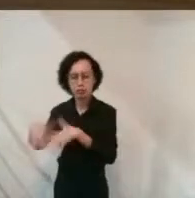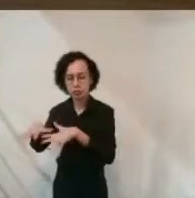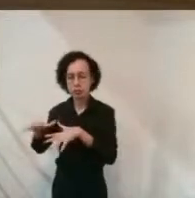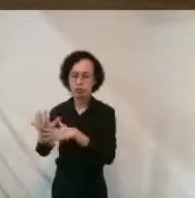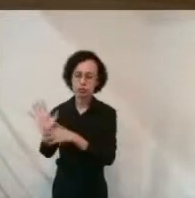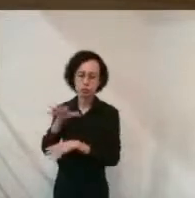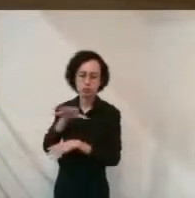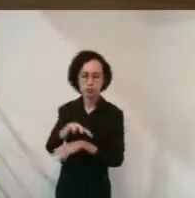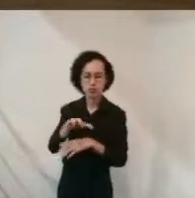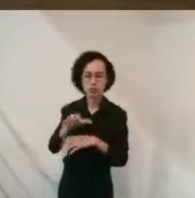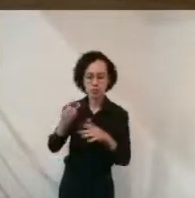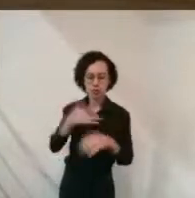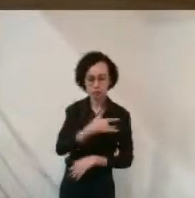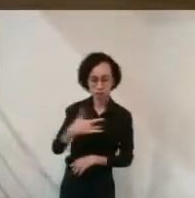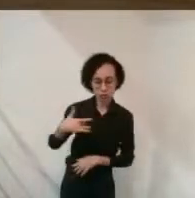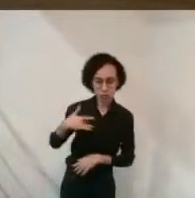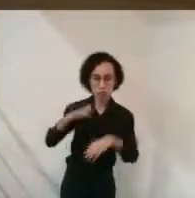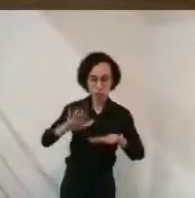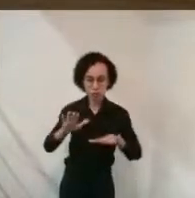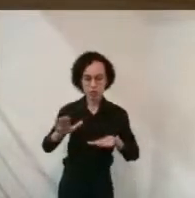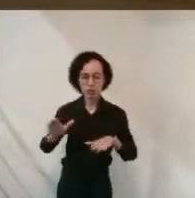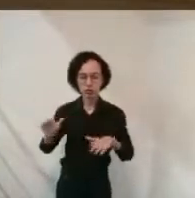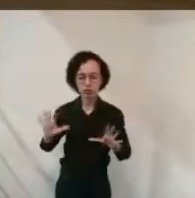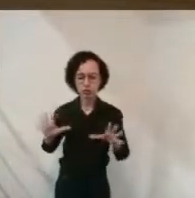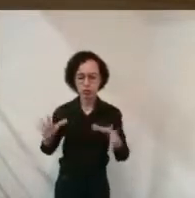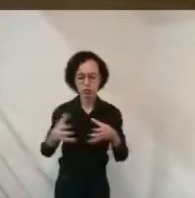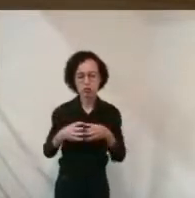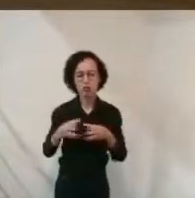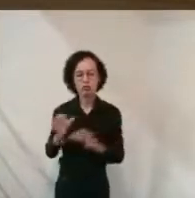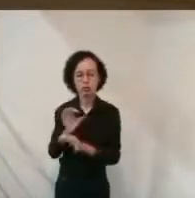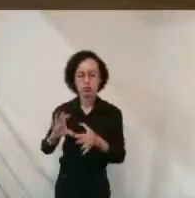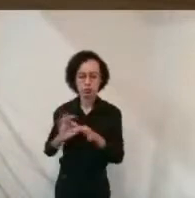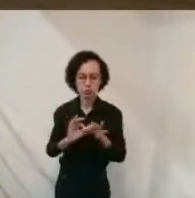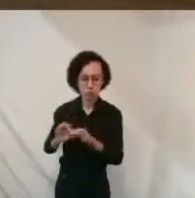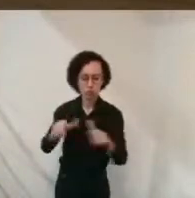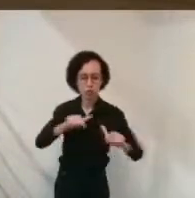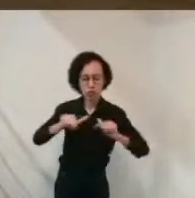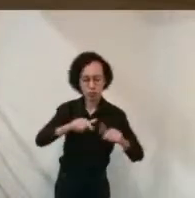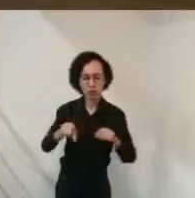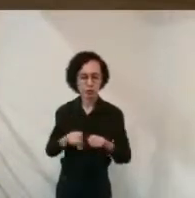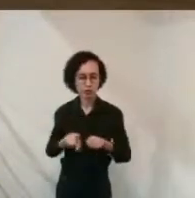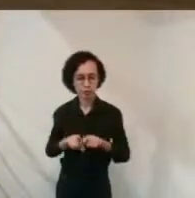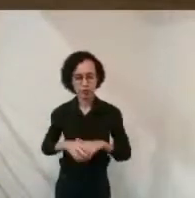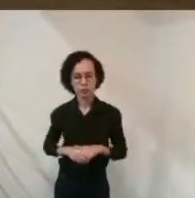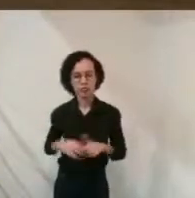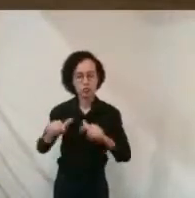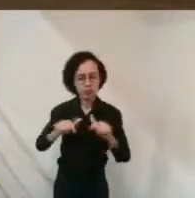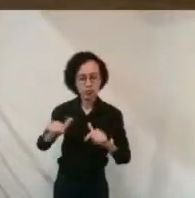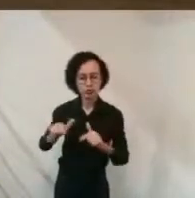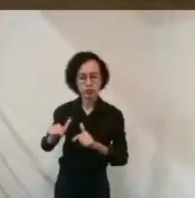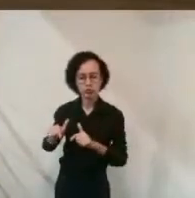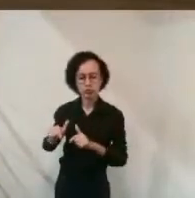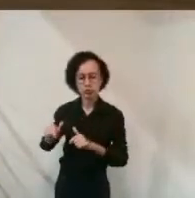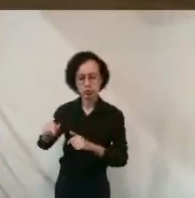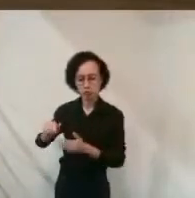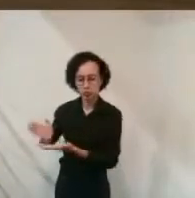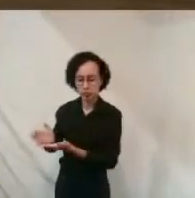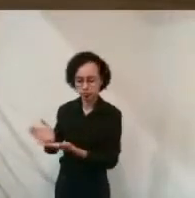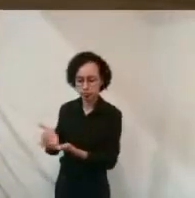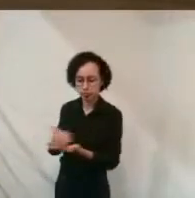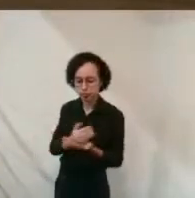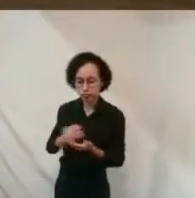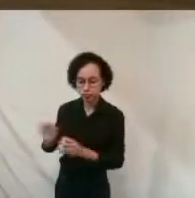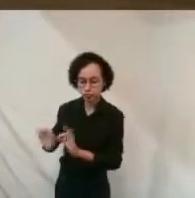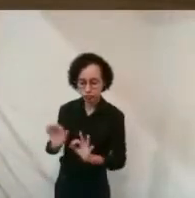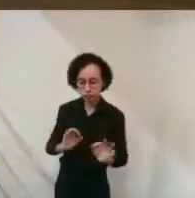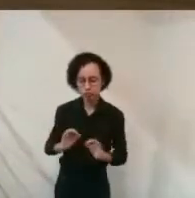a dimensão da saúde, mas fundamentalmente também a dimensão do trabalho do catador, do trabalho da catadora, e